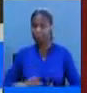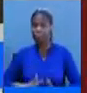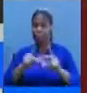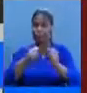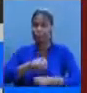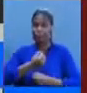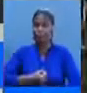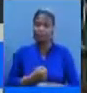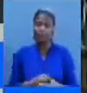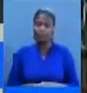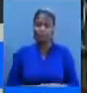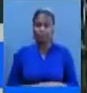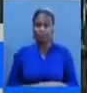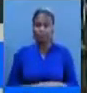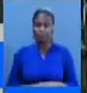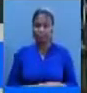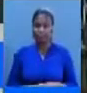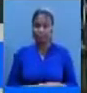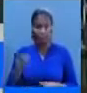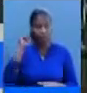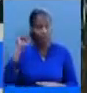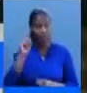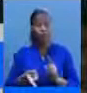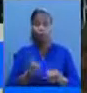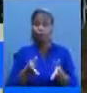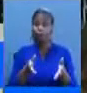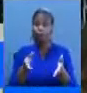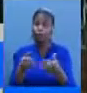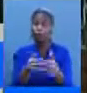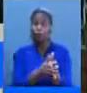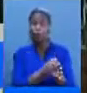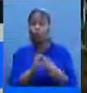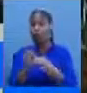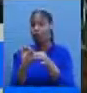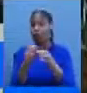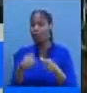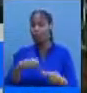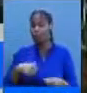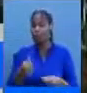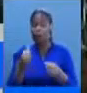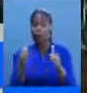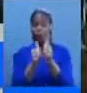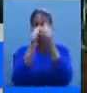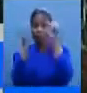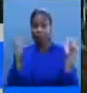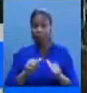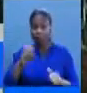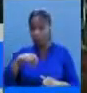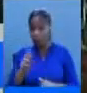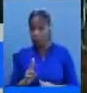desenvolvimento sustentável. A importância é que vai guiar todo o relacionamento de Cabo Verde com o sistema das Nações